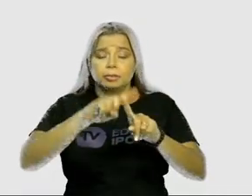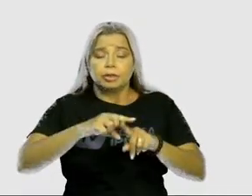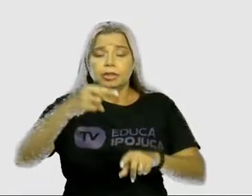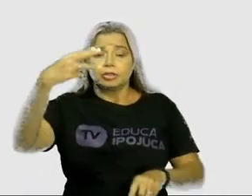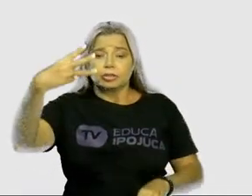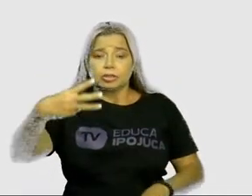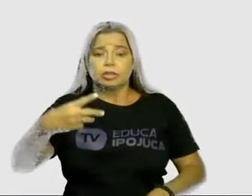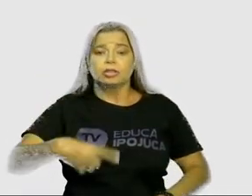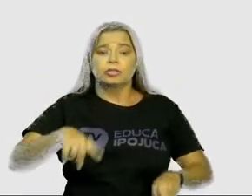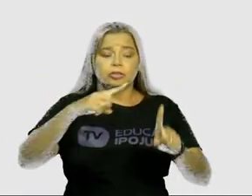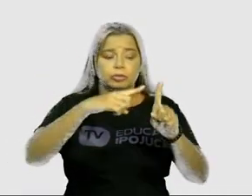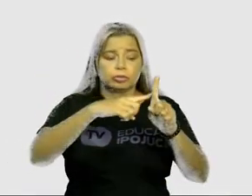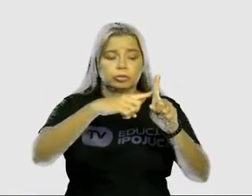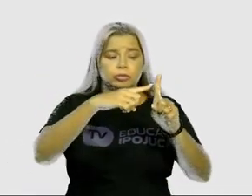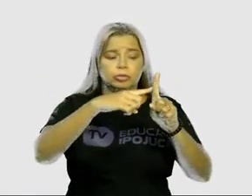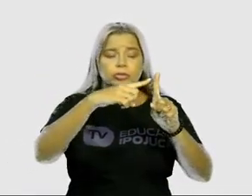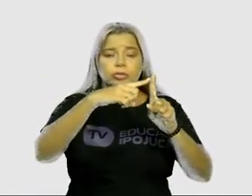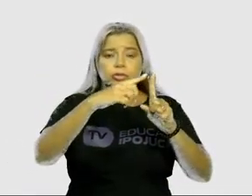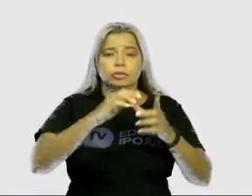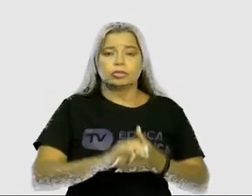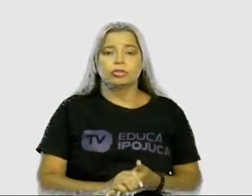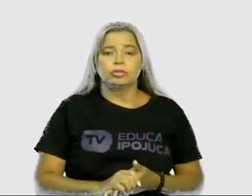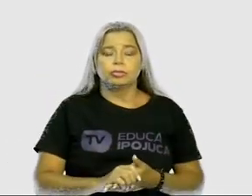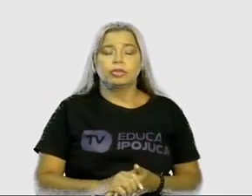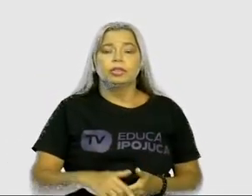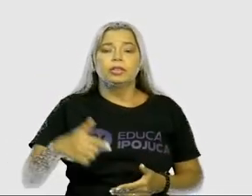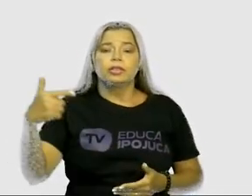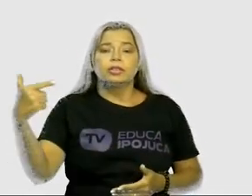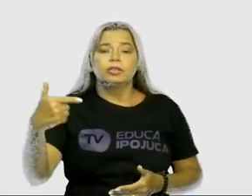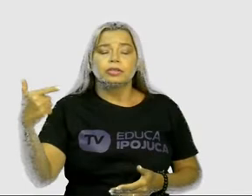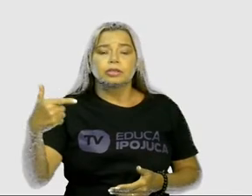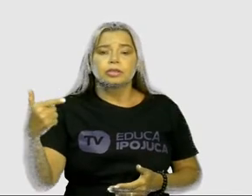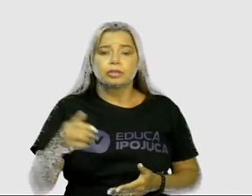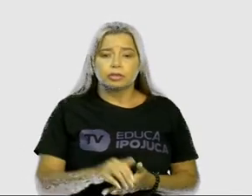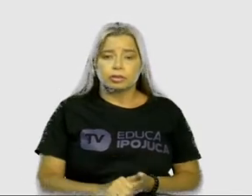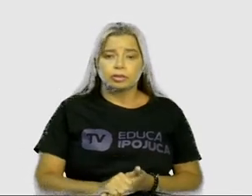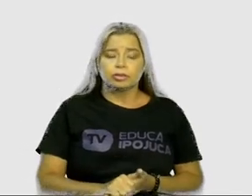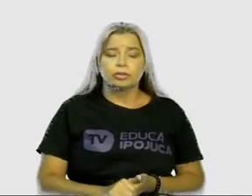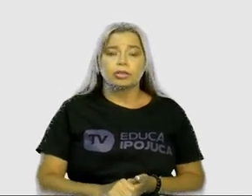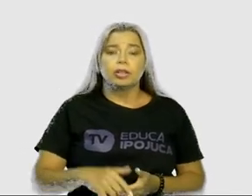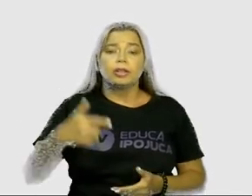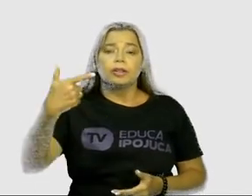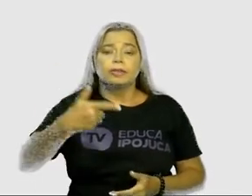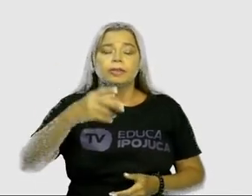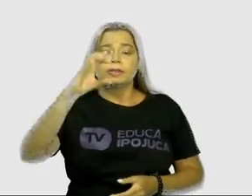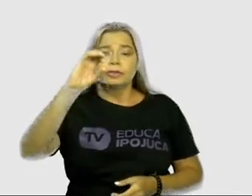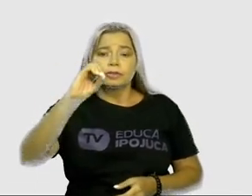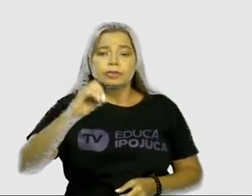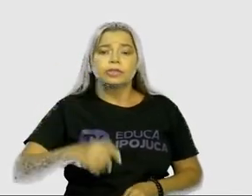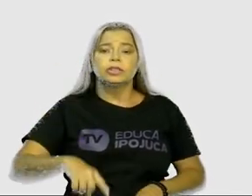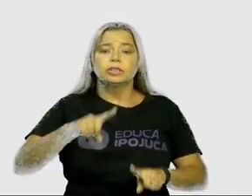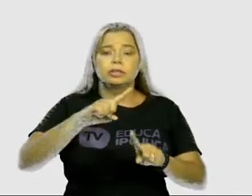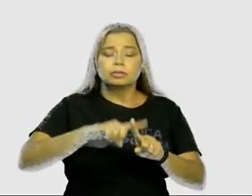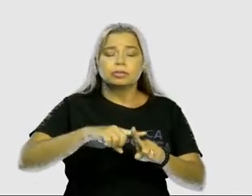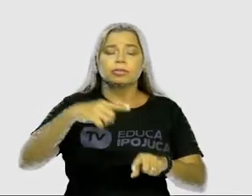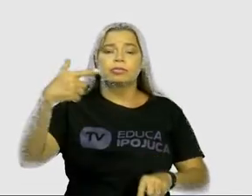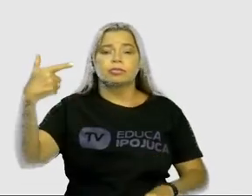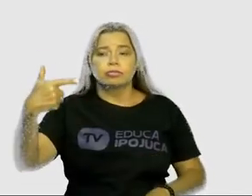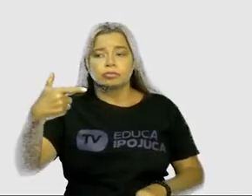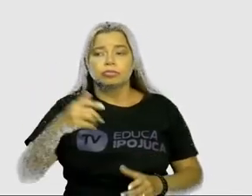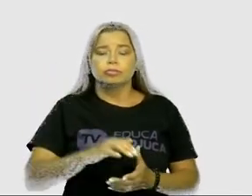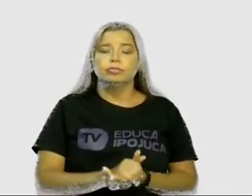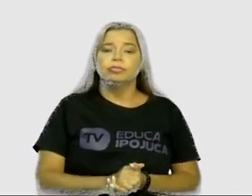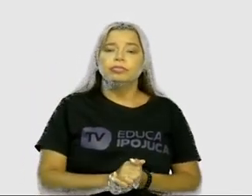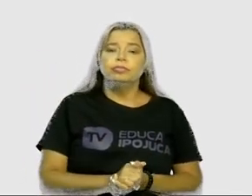lá embaixo o 2222 é igual a quanto 20 mais dois mas